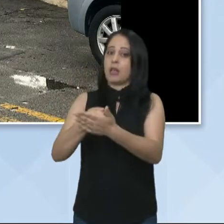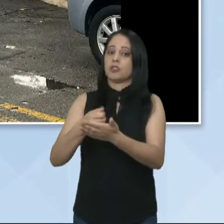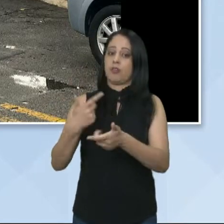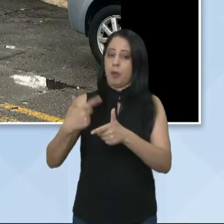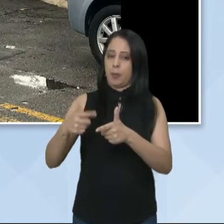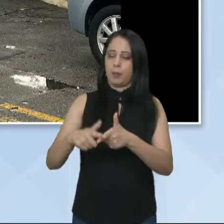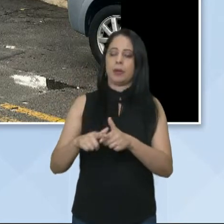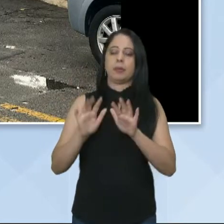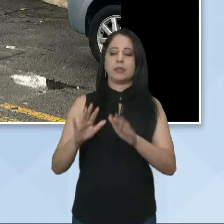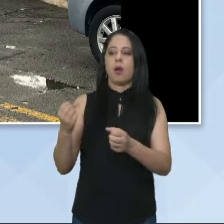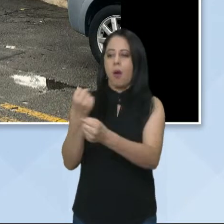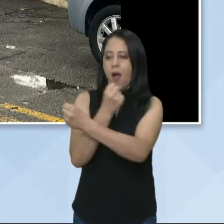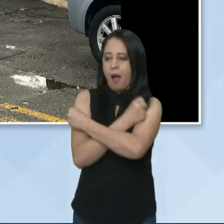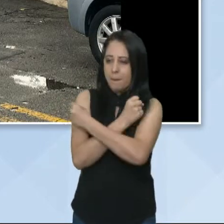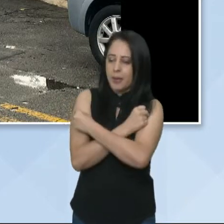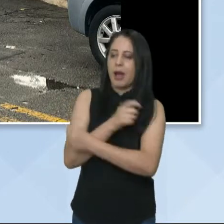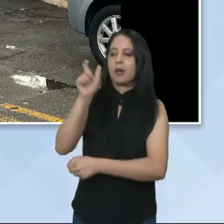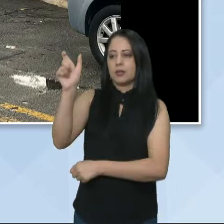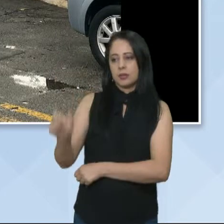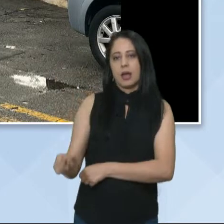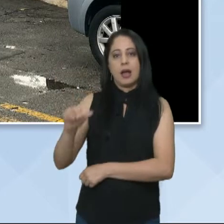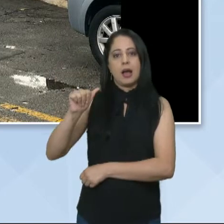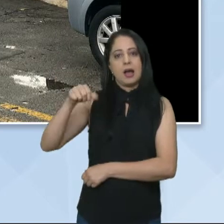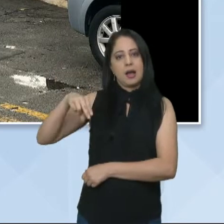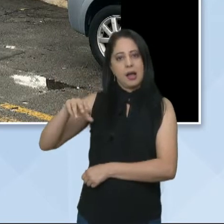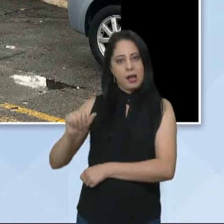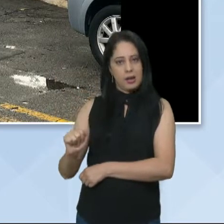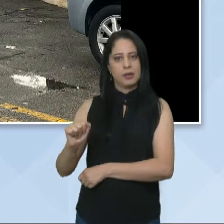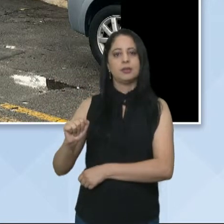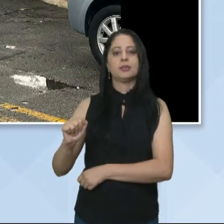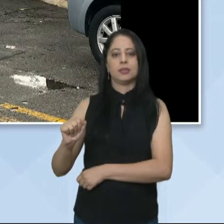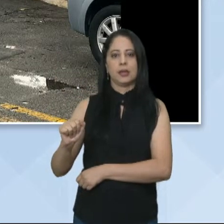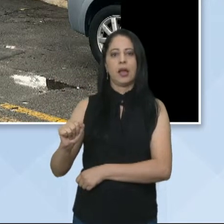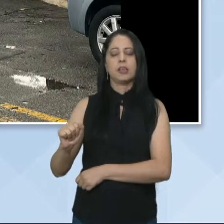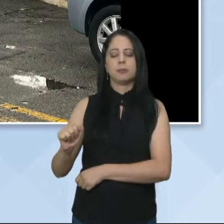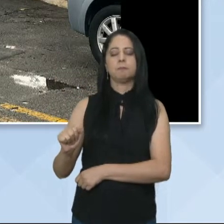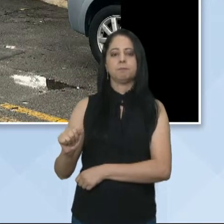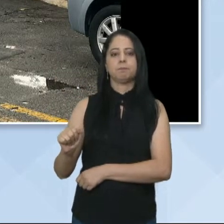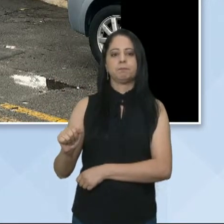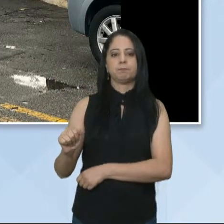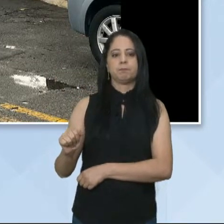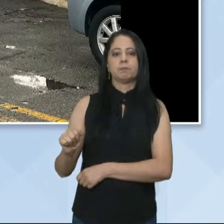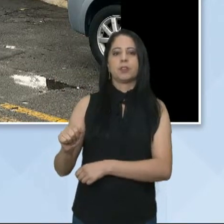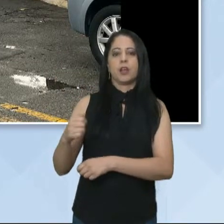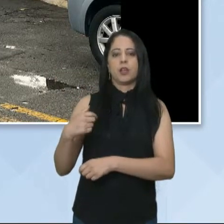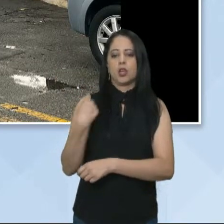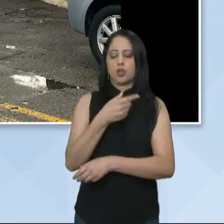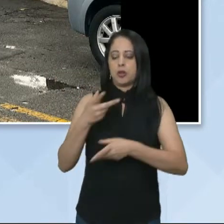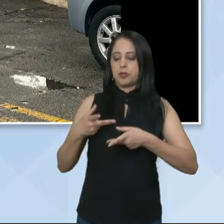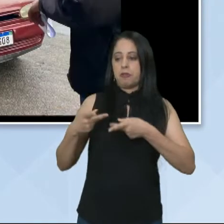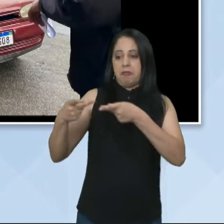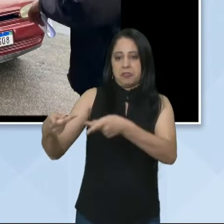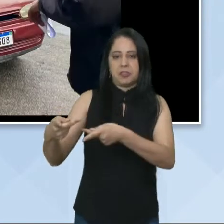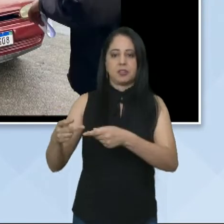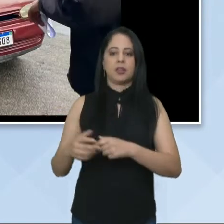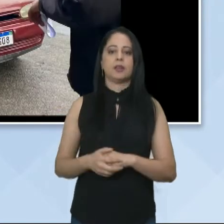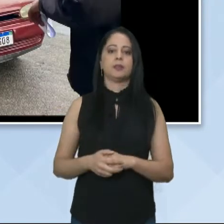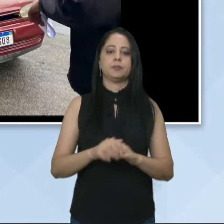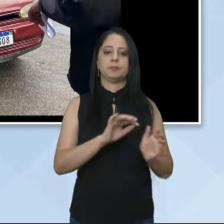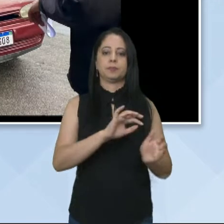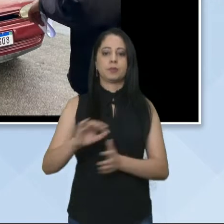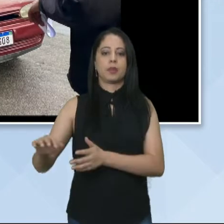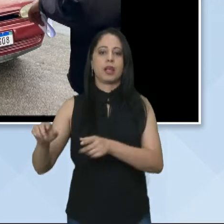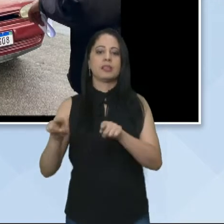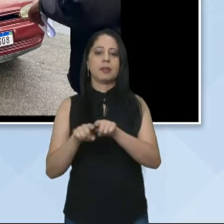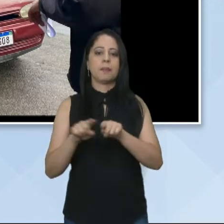abraço então aqui à gerente da unidade, a Ana, que prontamente nos recebeu naquele local. Mandando um abraço